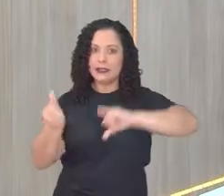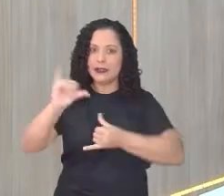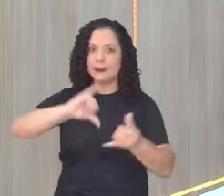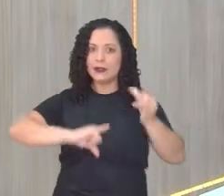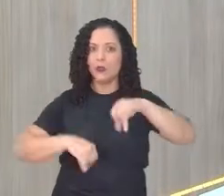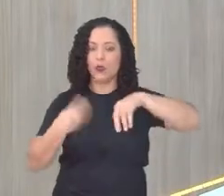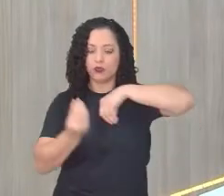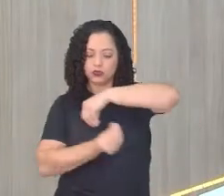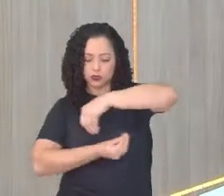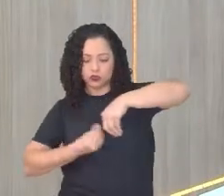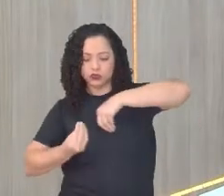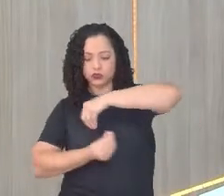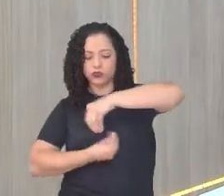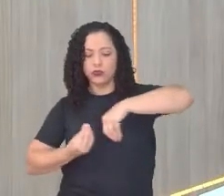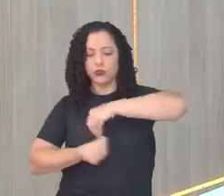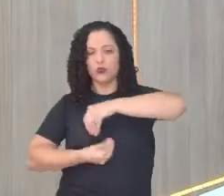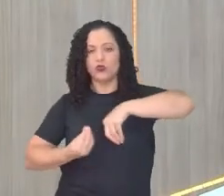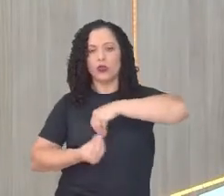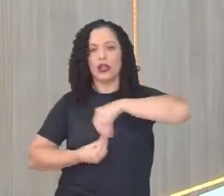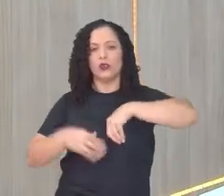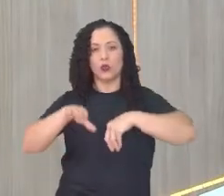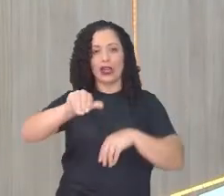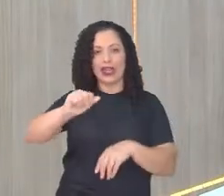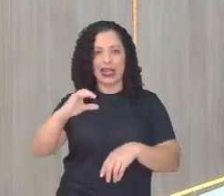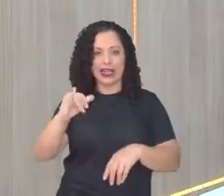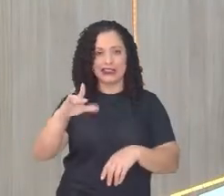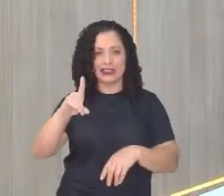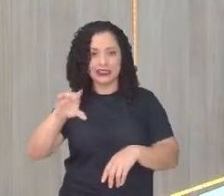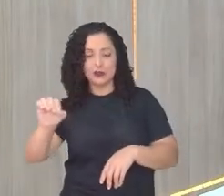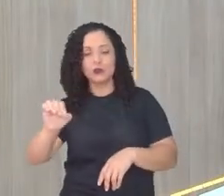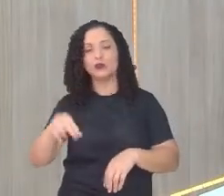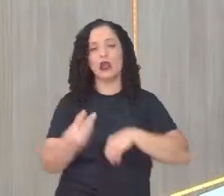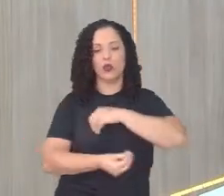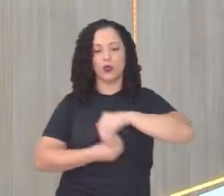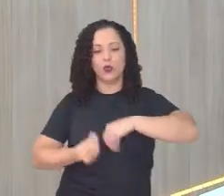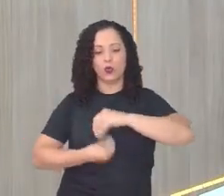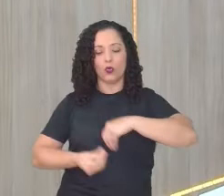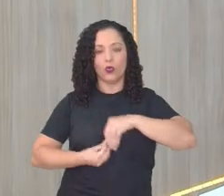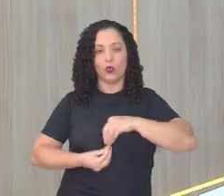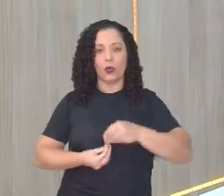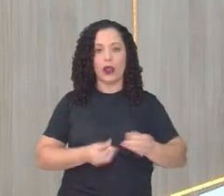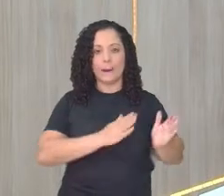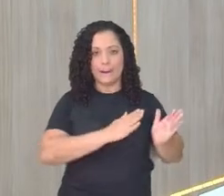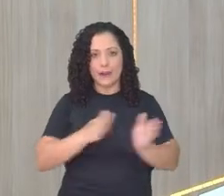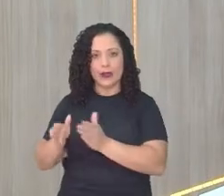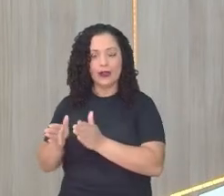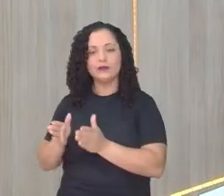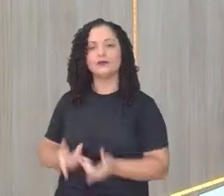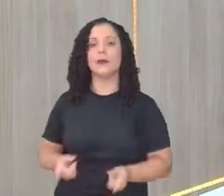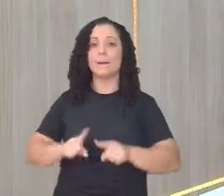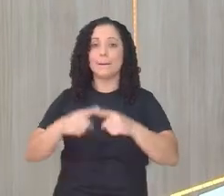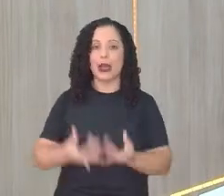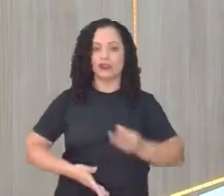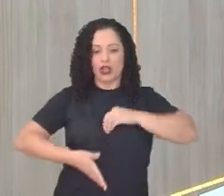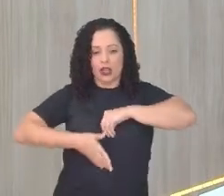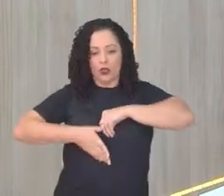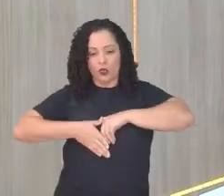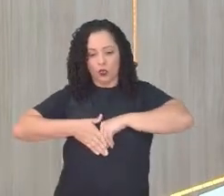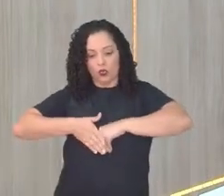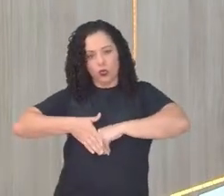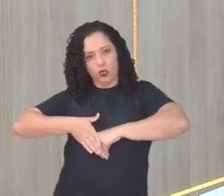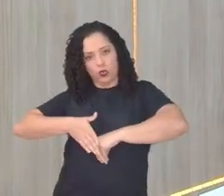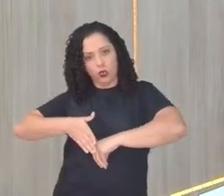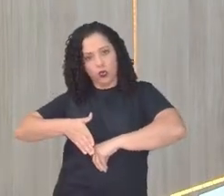sucos gástricos, né, para ajudar aí na digestão. Mas é só lá no intestino que vai ocorrer a absorção. O que é